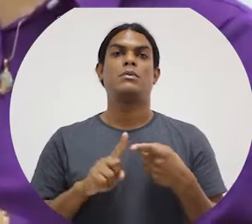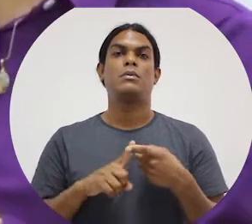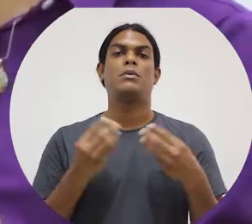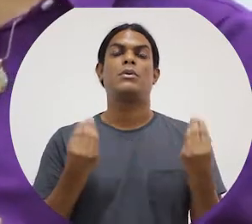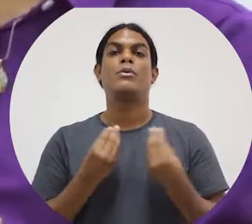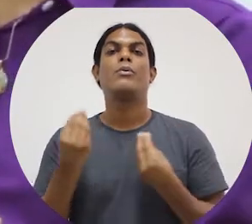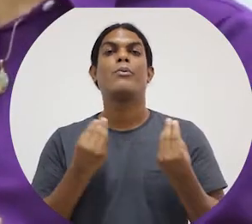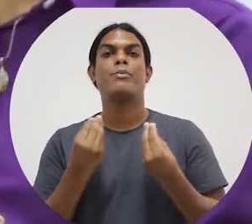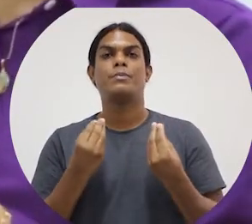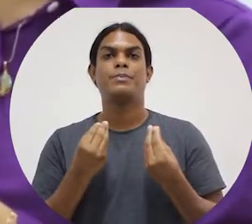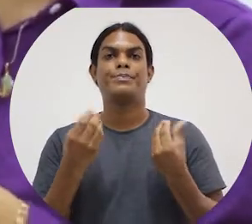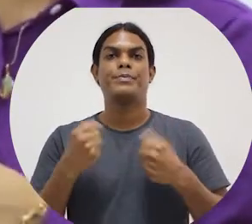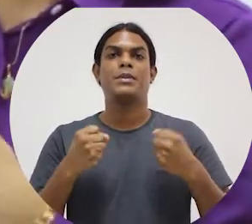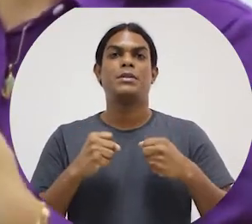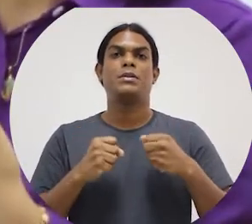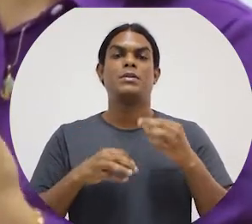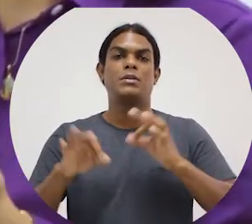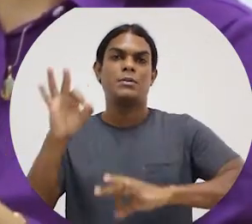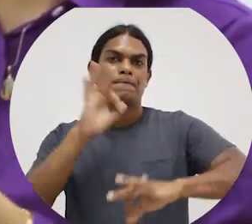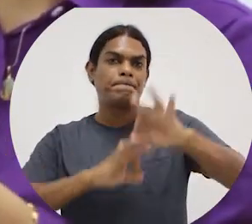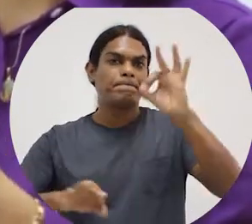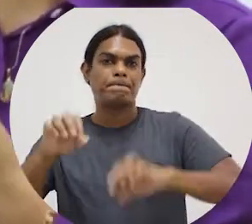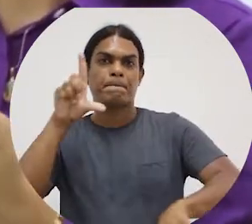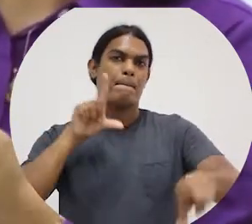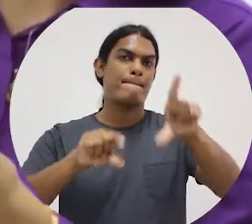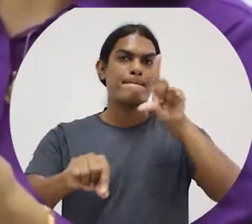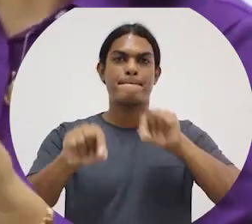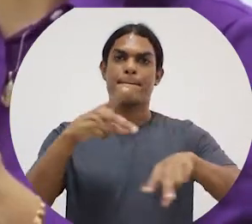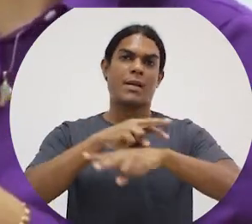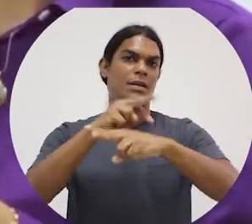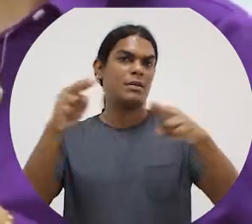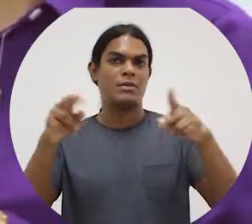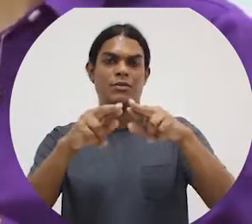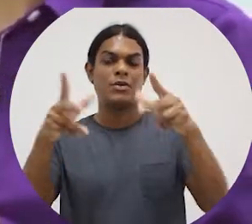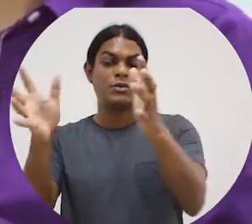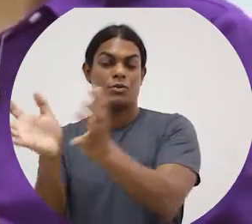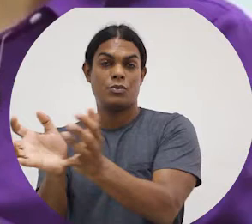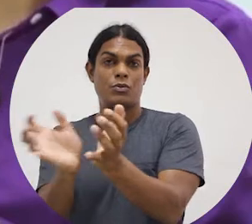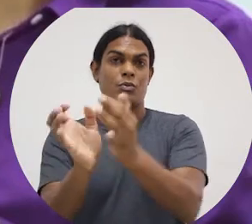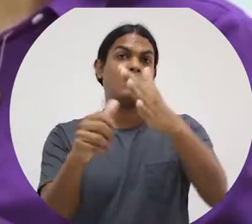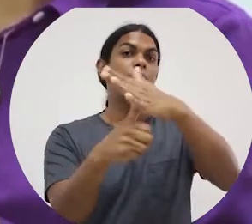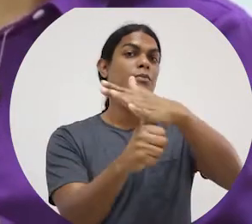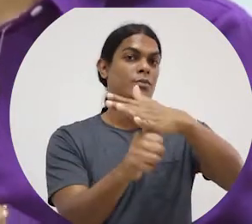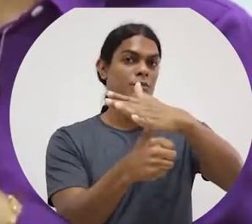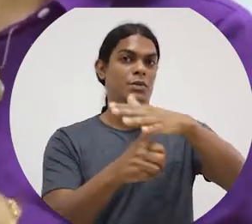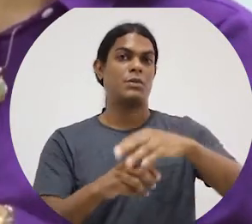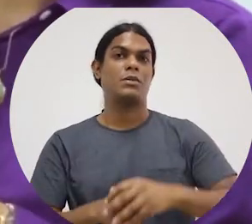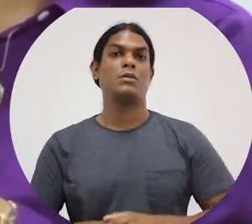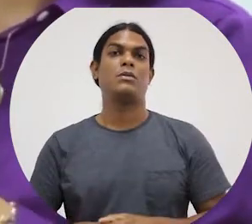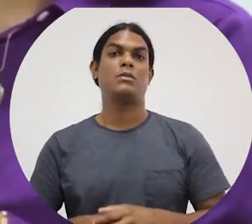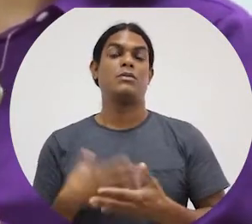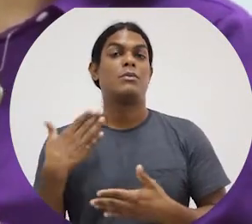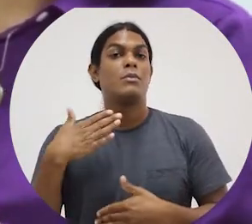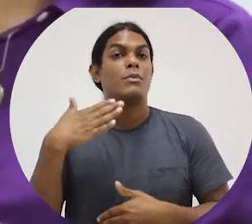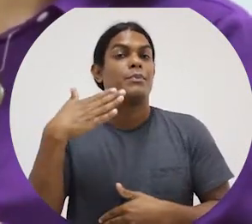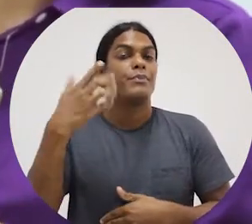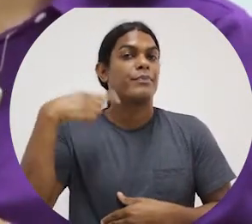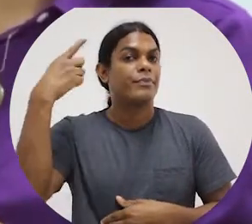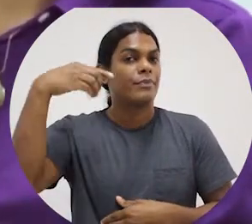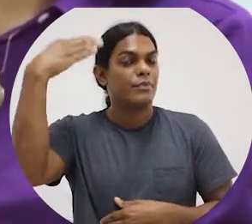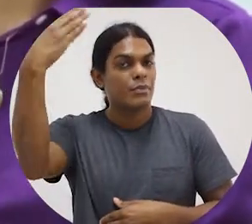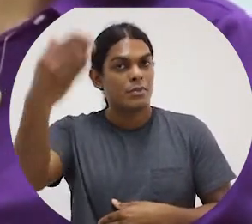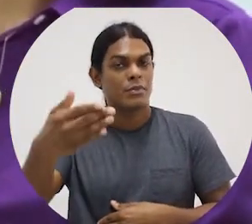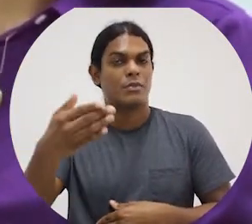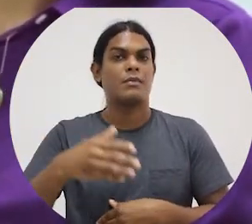é possível também definir níveis de serviços diferentes para grupos de clientes. Veremos mais à frente